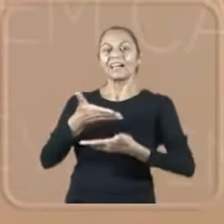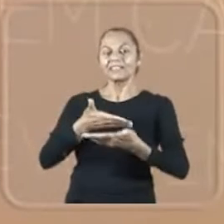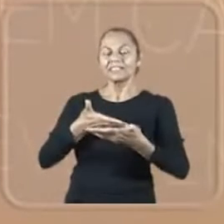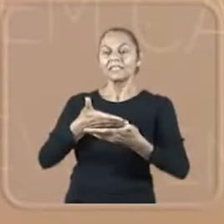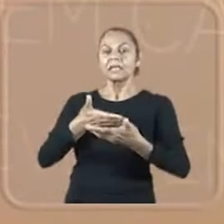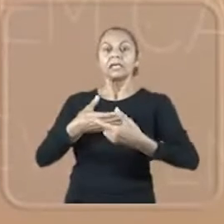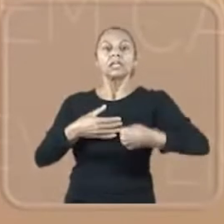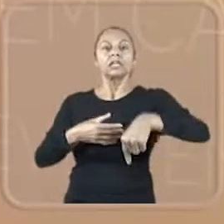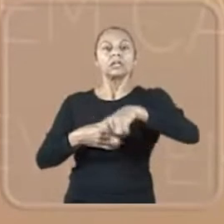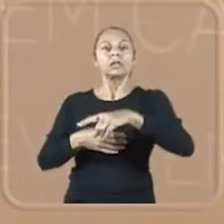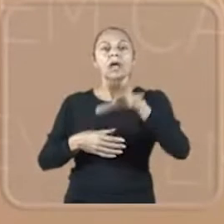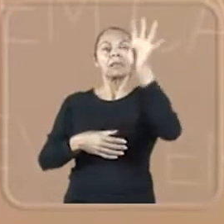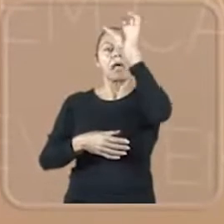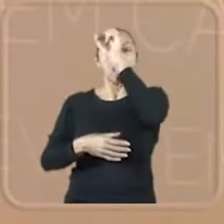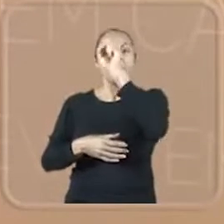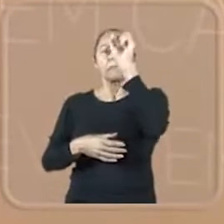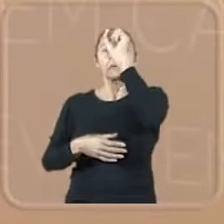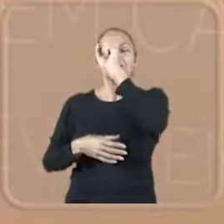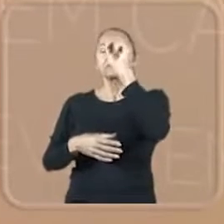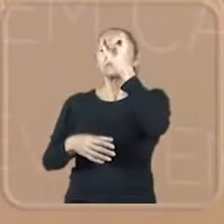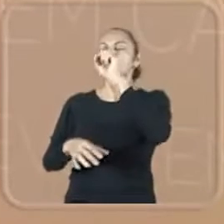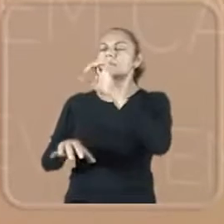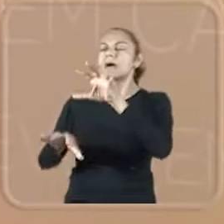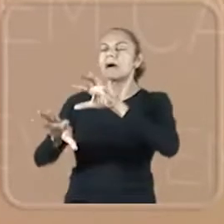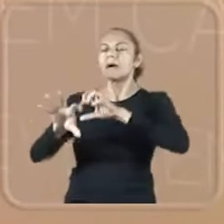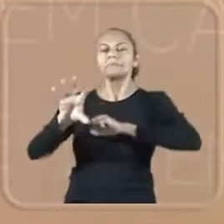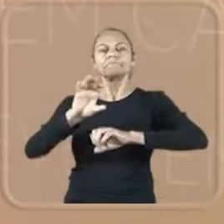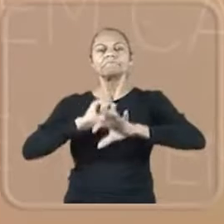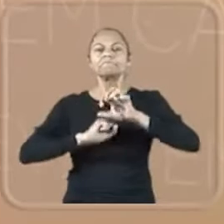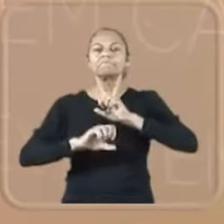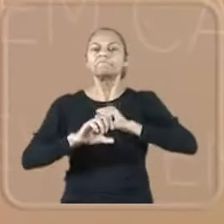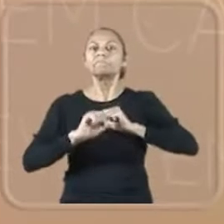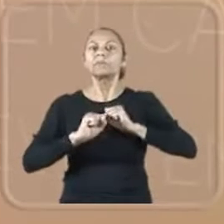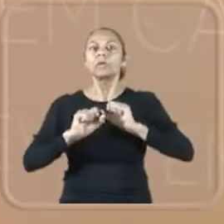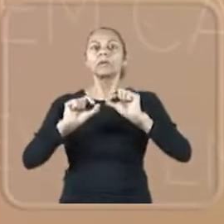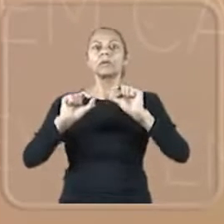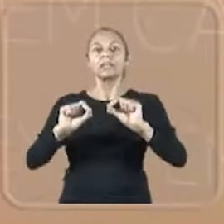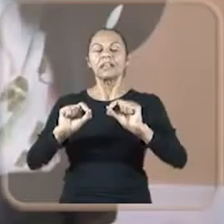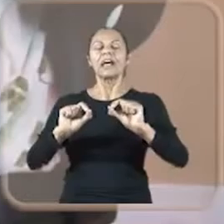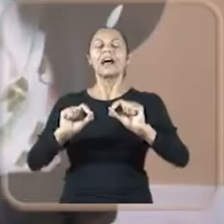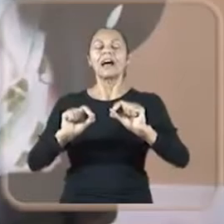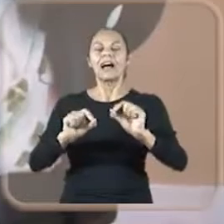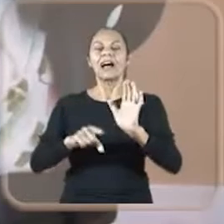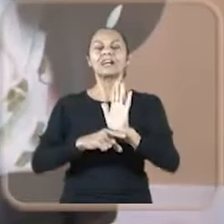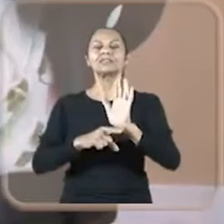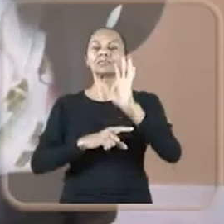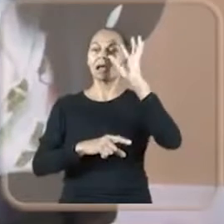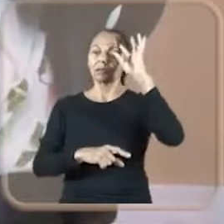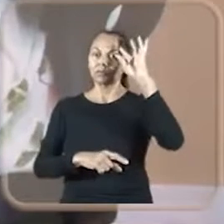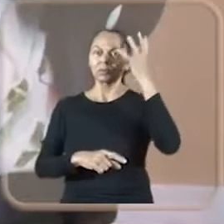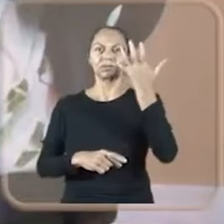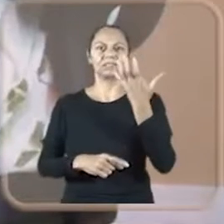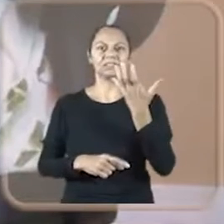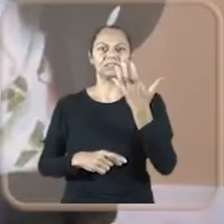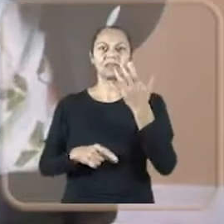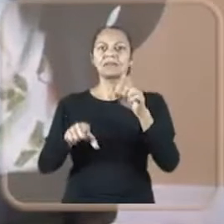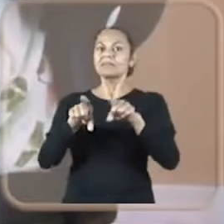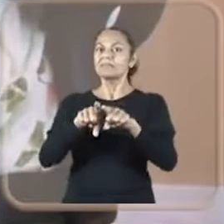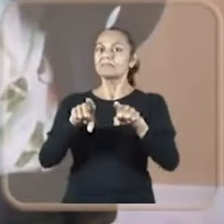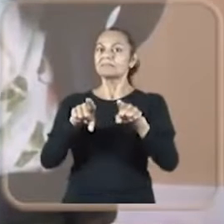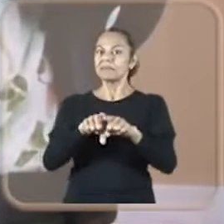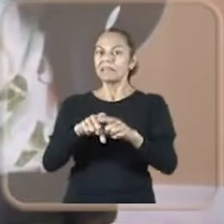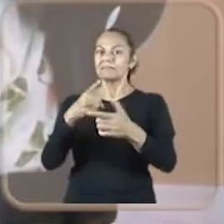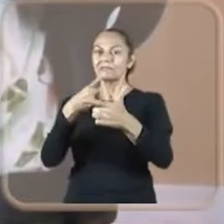gente aprende a lidar mais facilmente e solucionar mais facilmente e prevenir situações de conflito. E